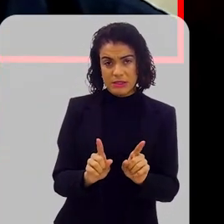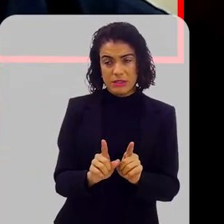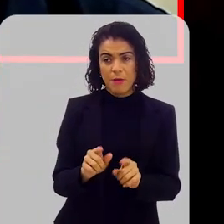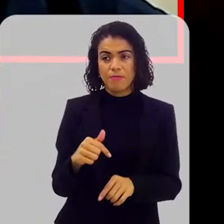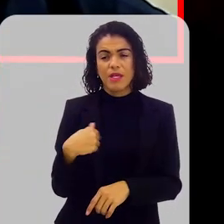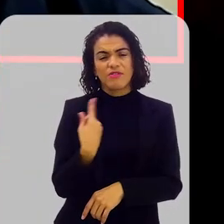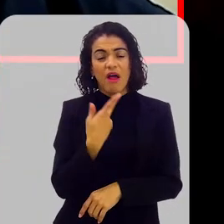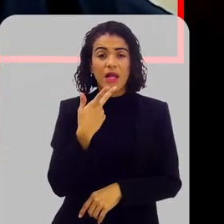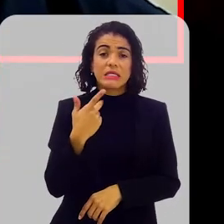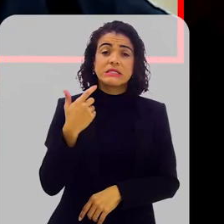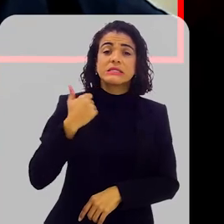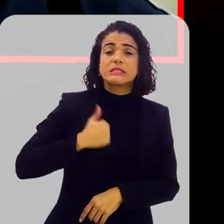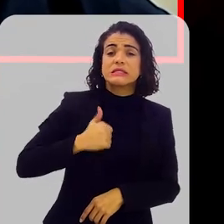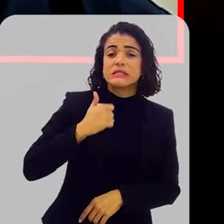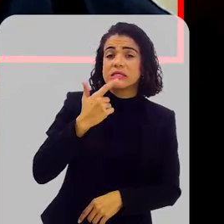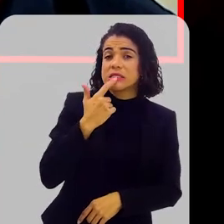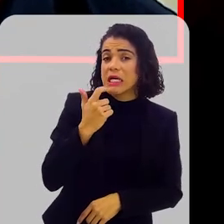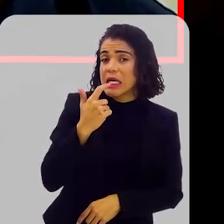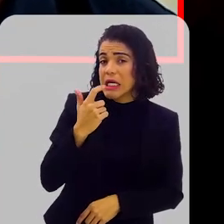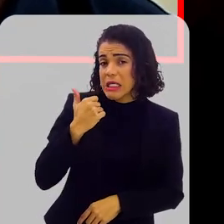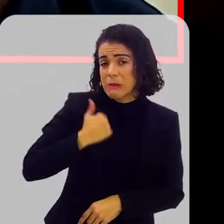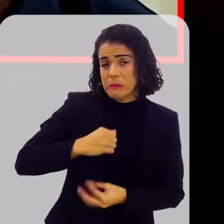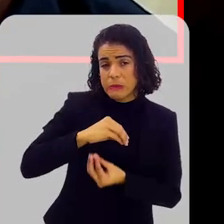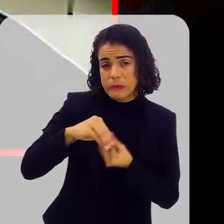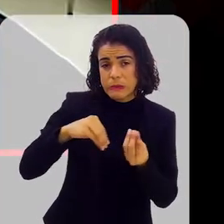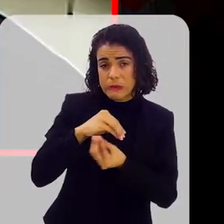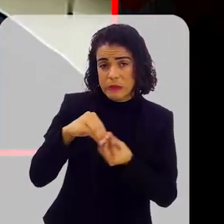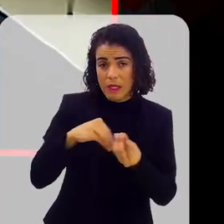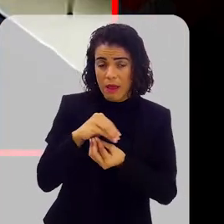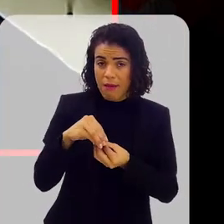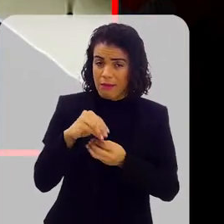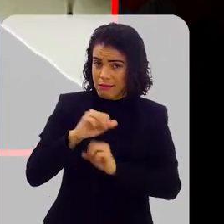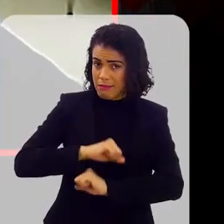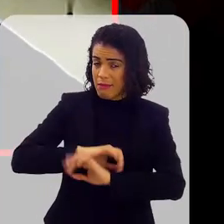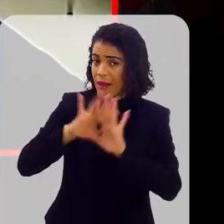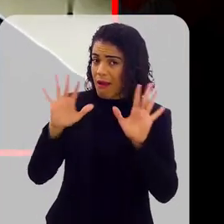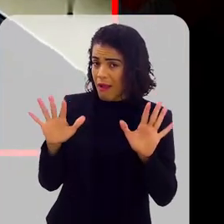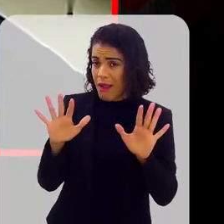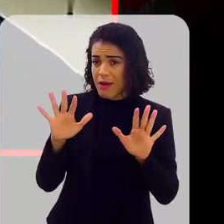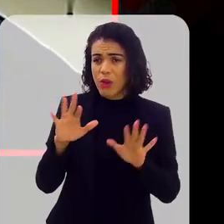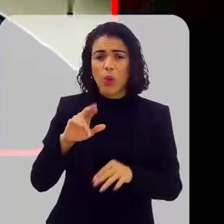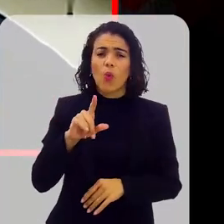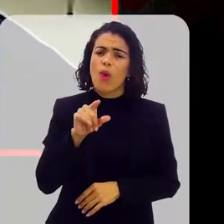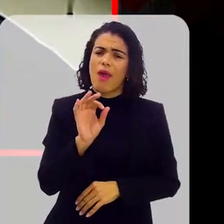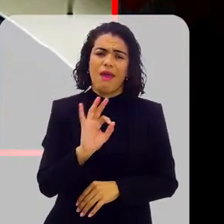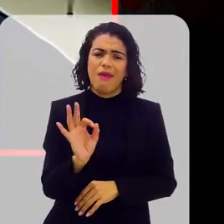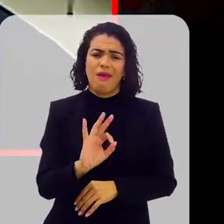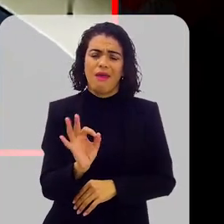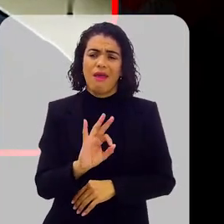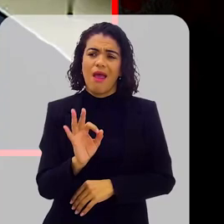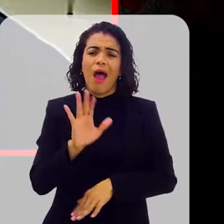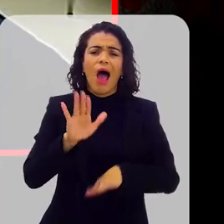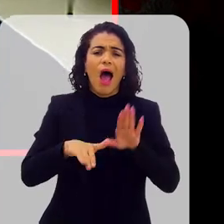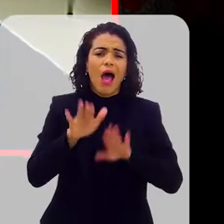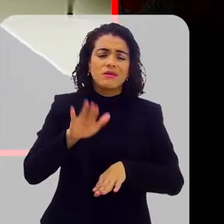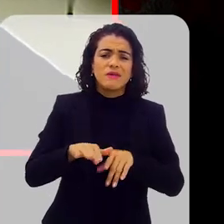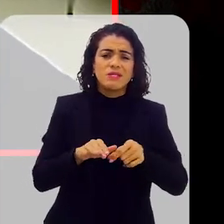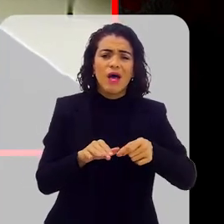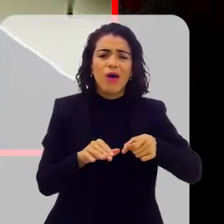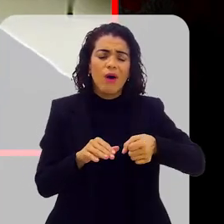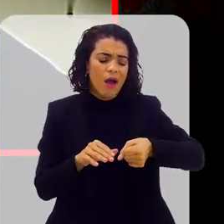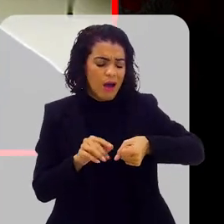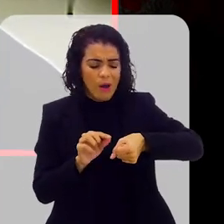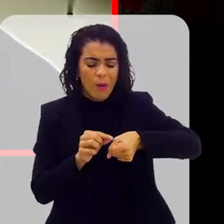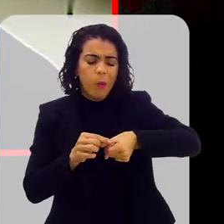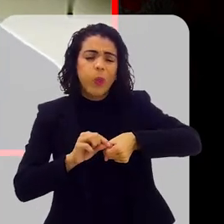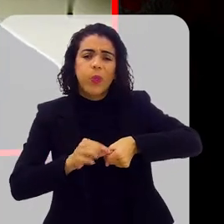desespero mesmo. Porque Sim. quando a gente fala que sangramento nas fezes é um sinal de tumor de intestino, tem que ficar muito claro que na maioria das vezes não vai ser isso, vai ser uma